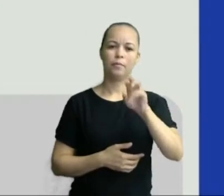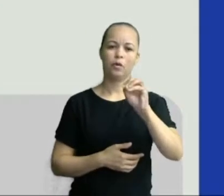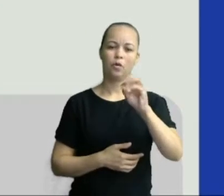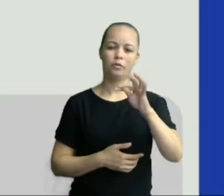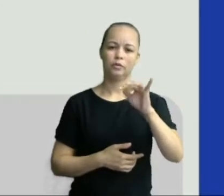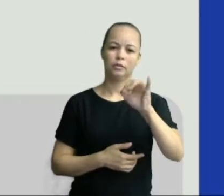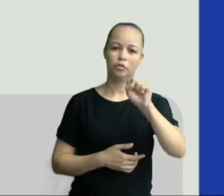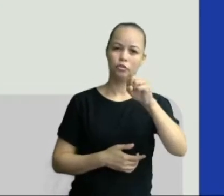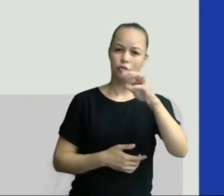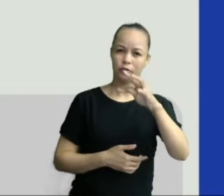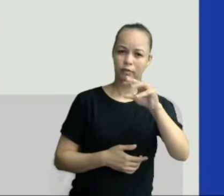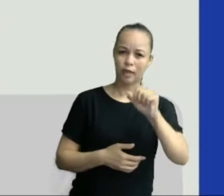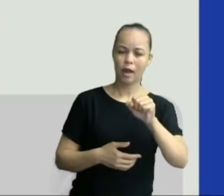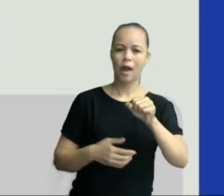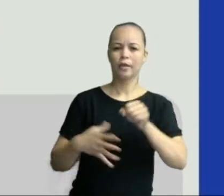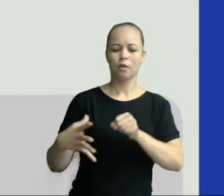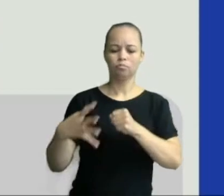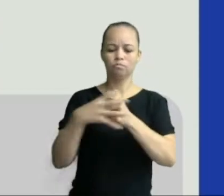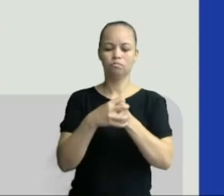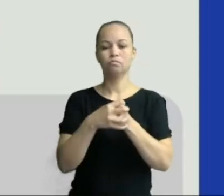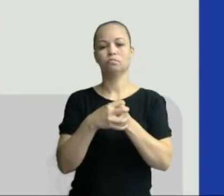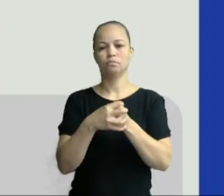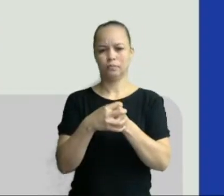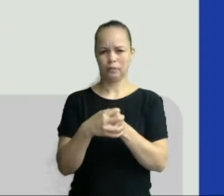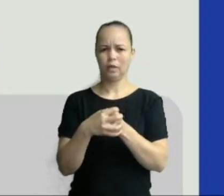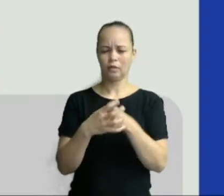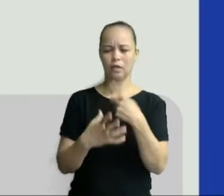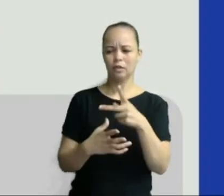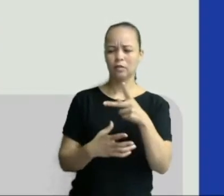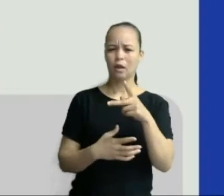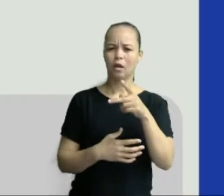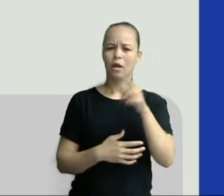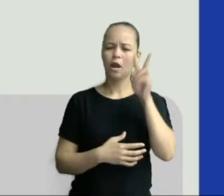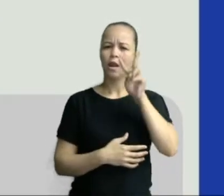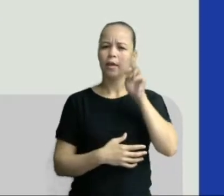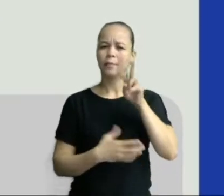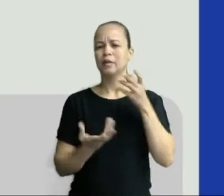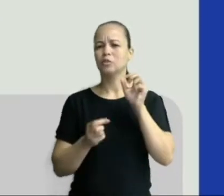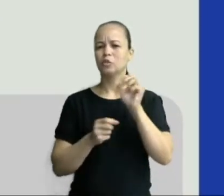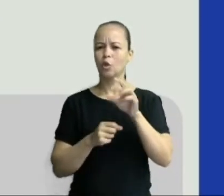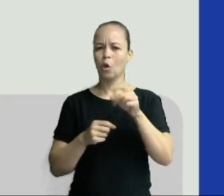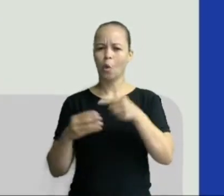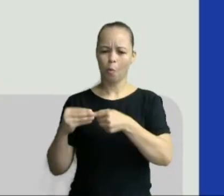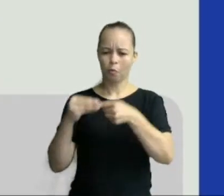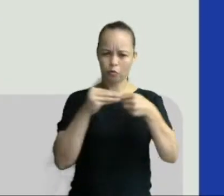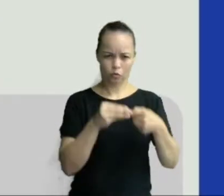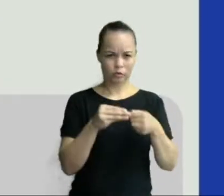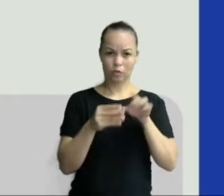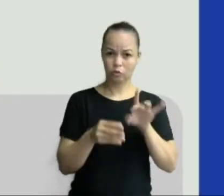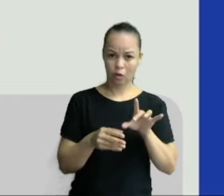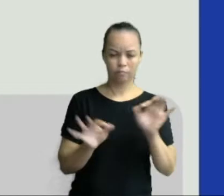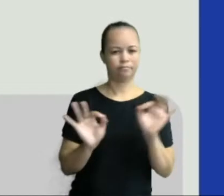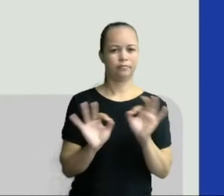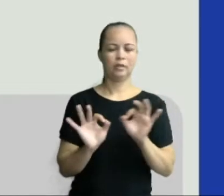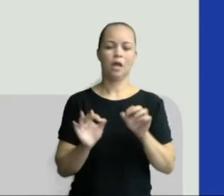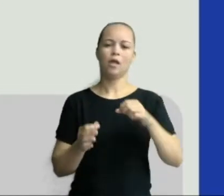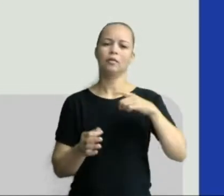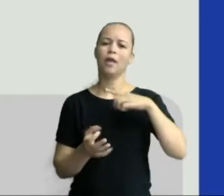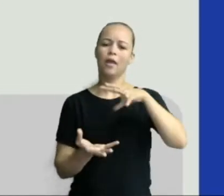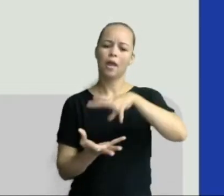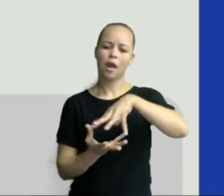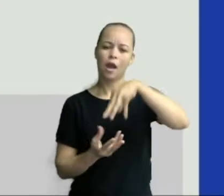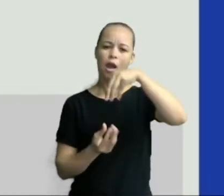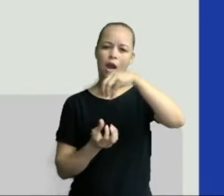queria que você construísse. E lembrando a você que no reino protista a gente não tem só os protozoários, tá? A gente também tem as algas,